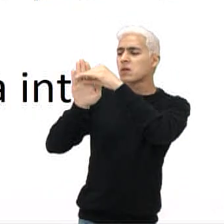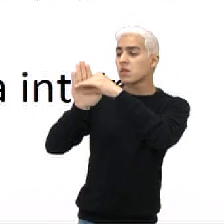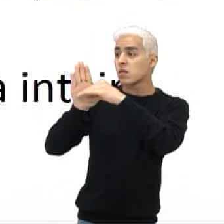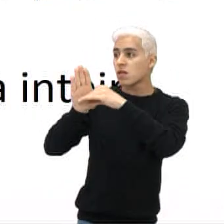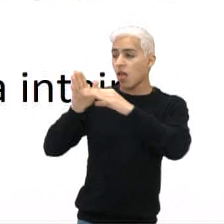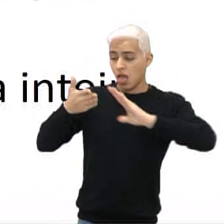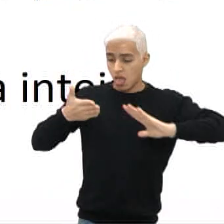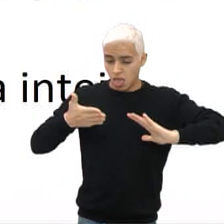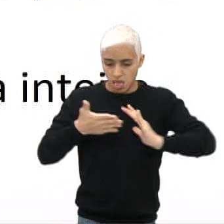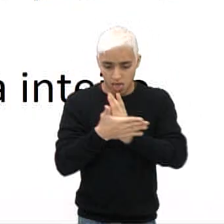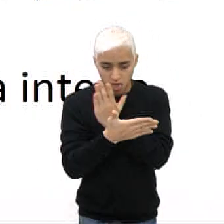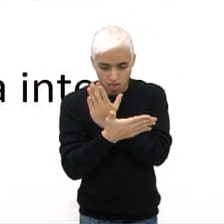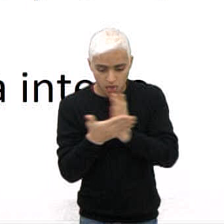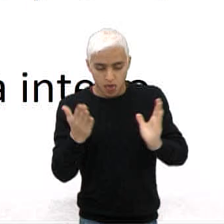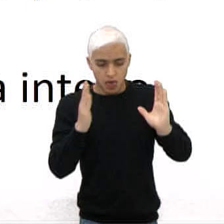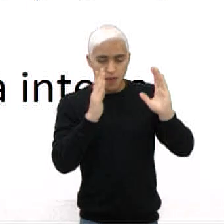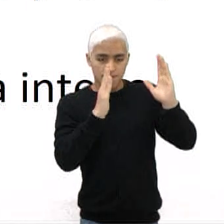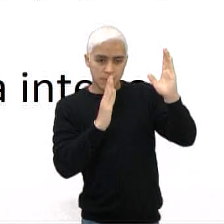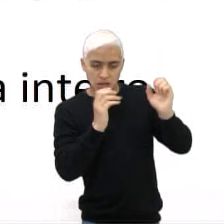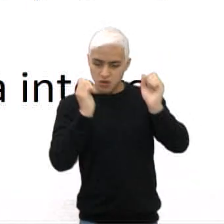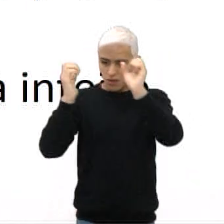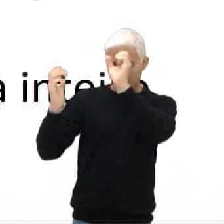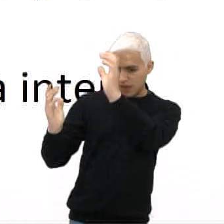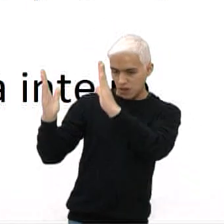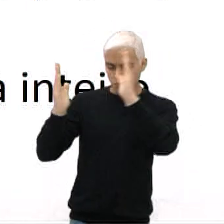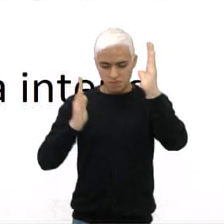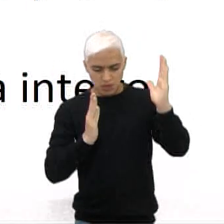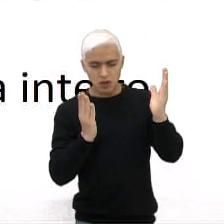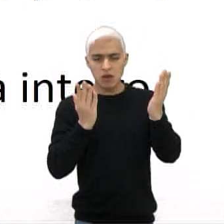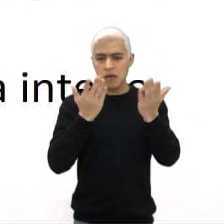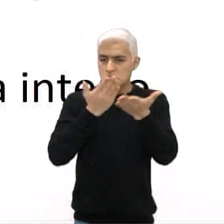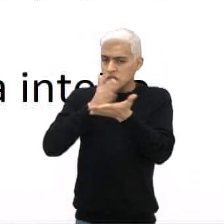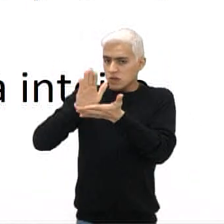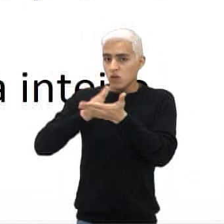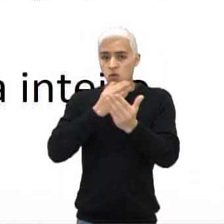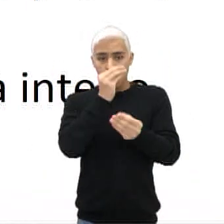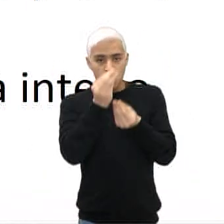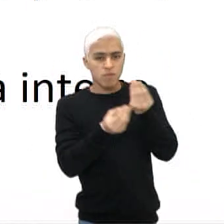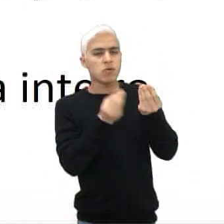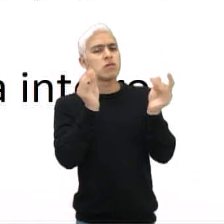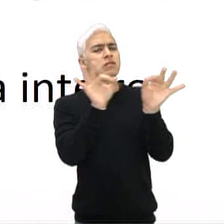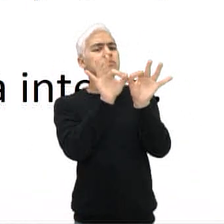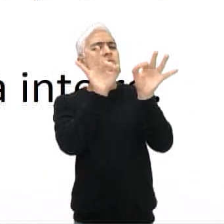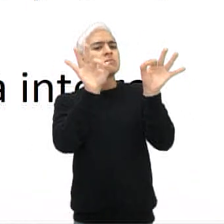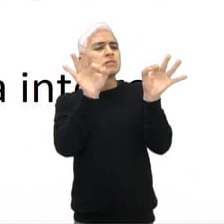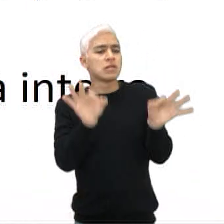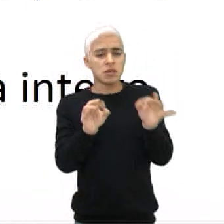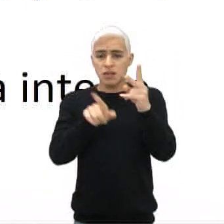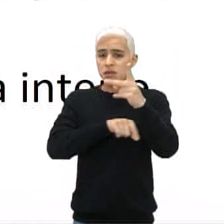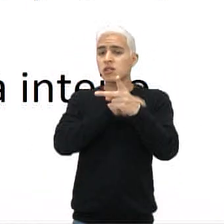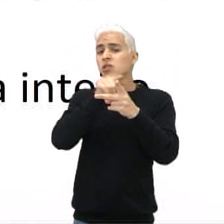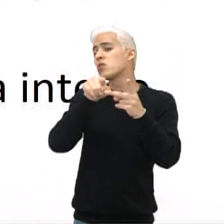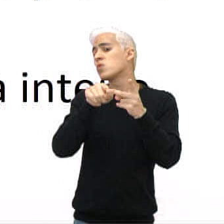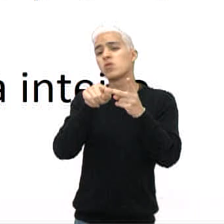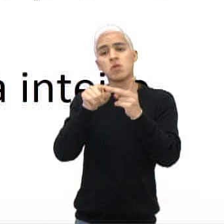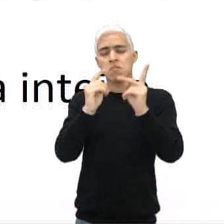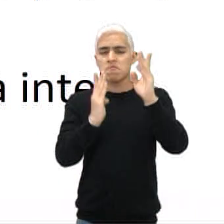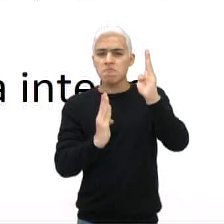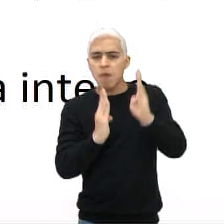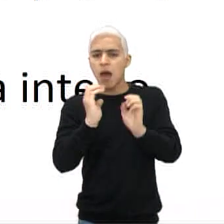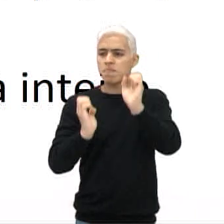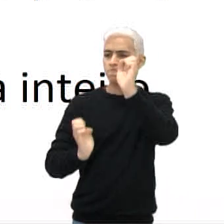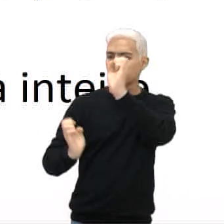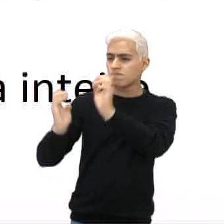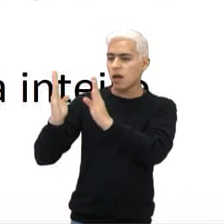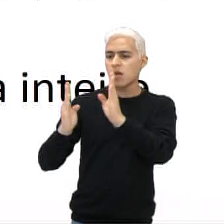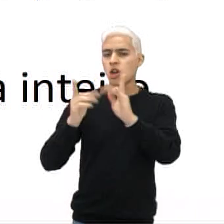classificar esses períodos? Nós vamos classificá-los como simples, período composto.